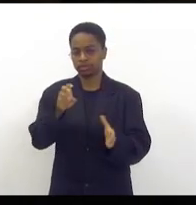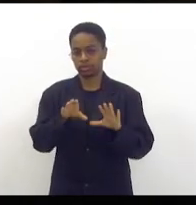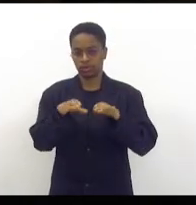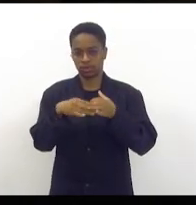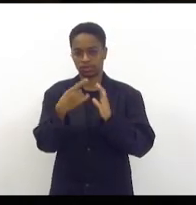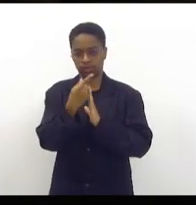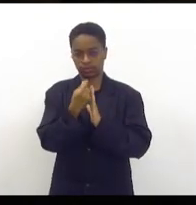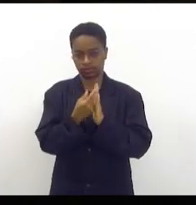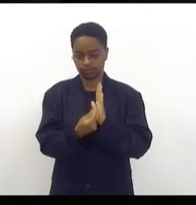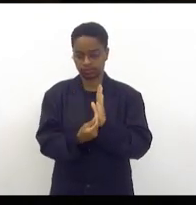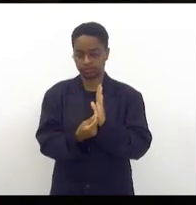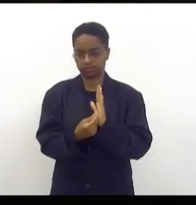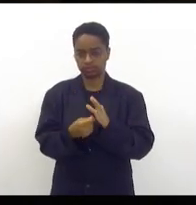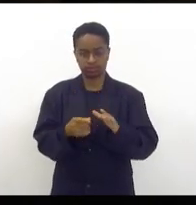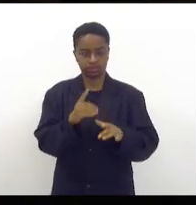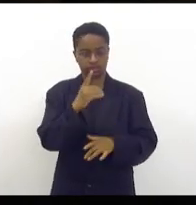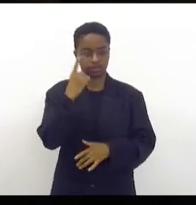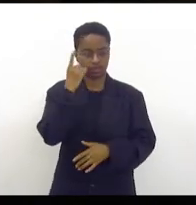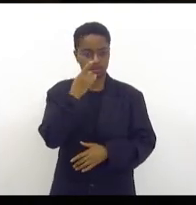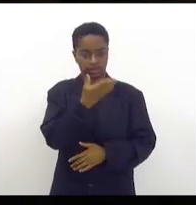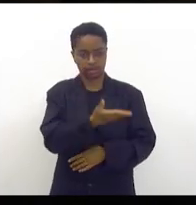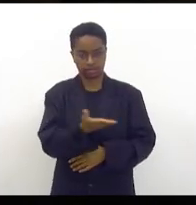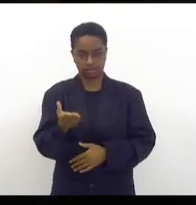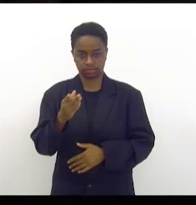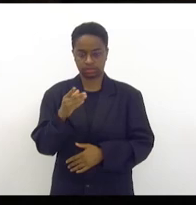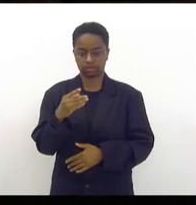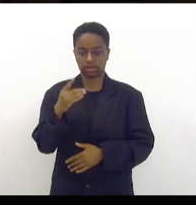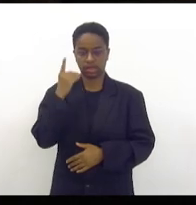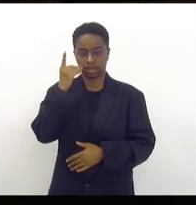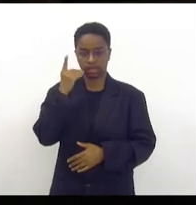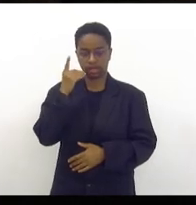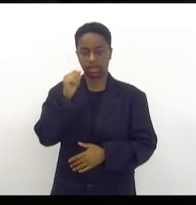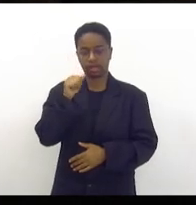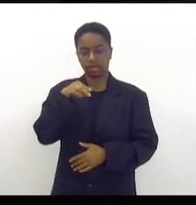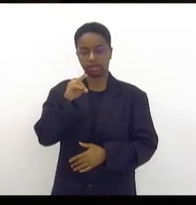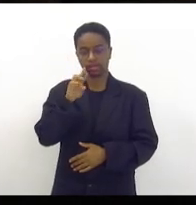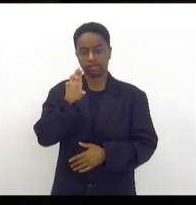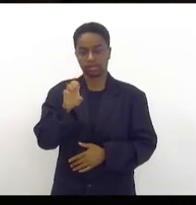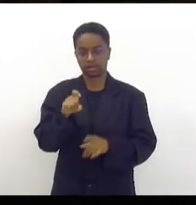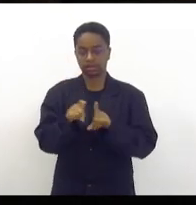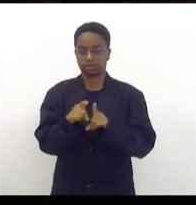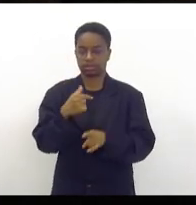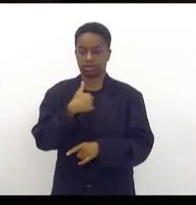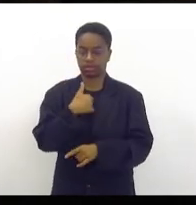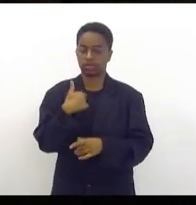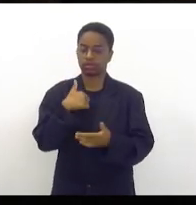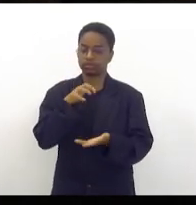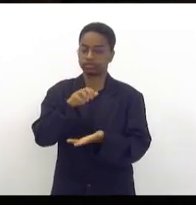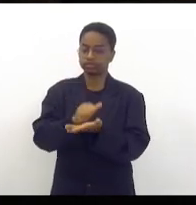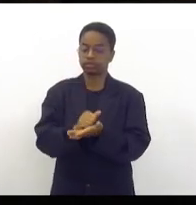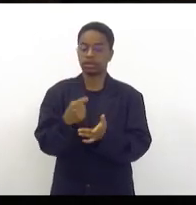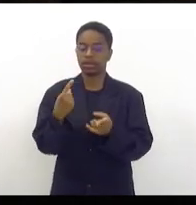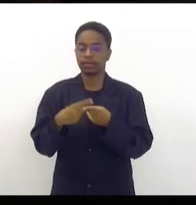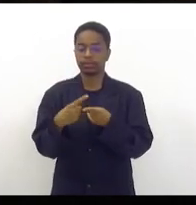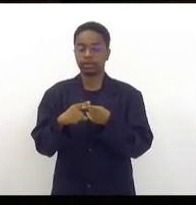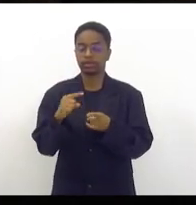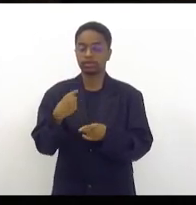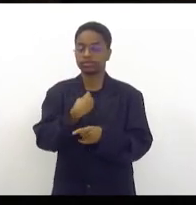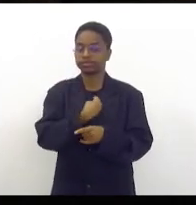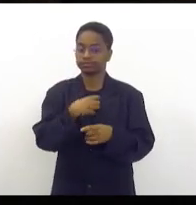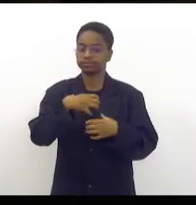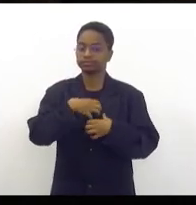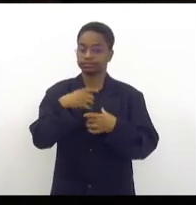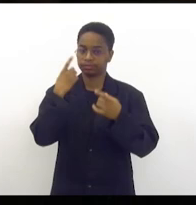orçamento pelos deputados André Correia e Luiz Paulo. Então, queria fazer esse registro, senhor presidente, porque a nossa preocupação